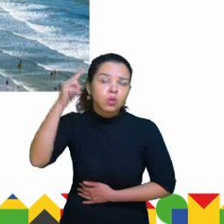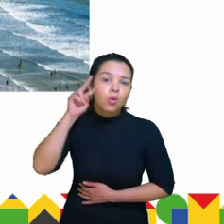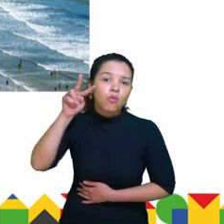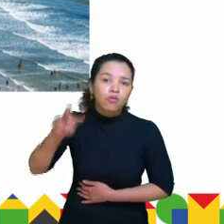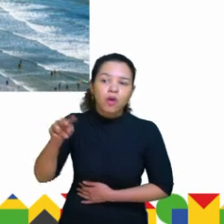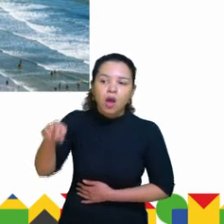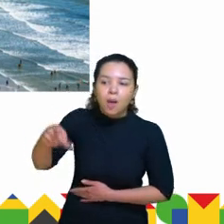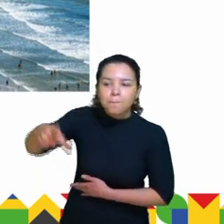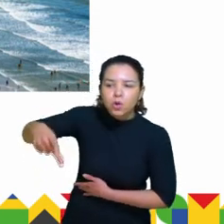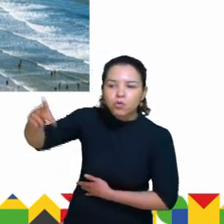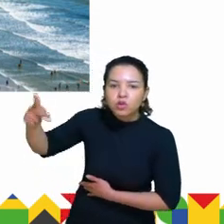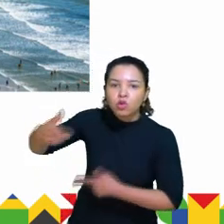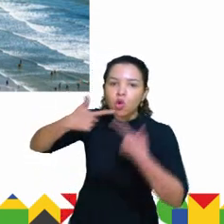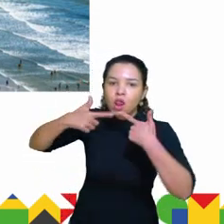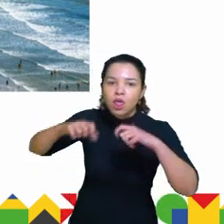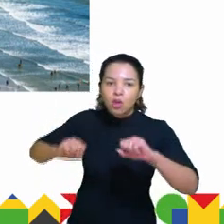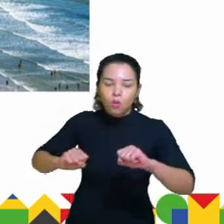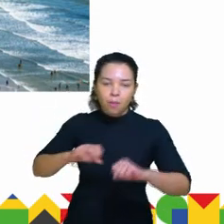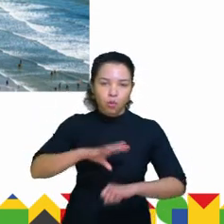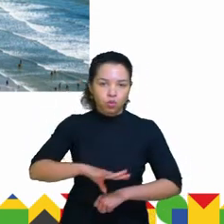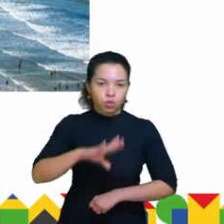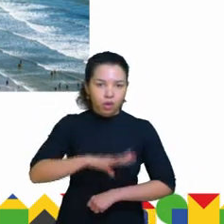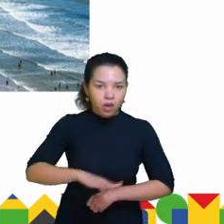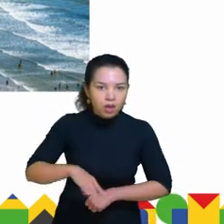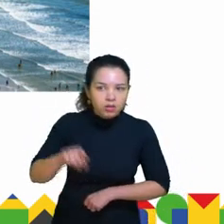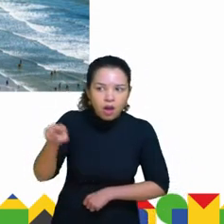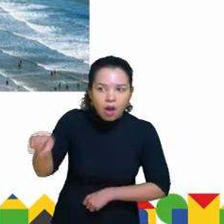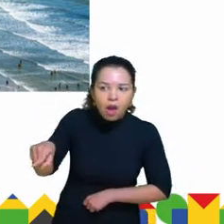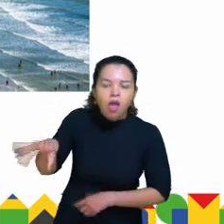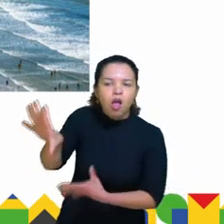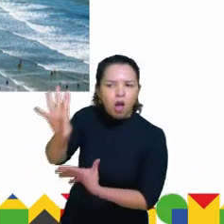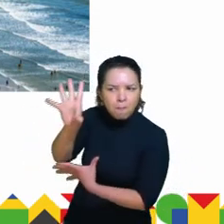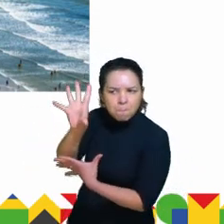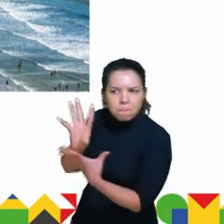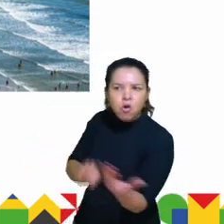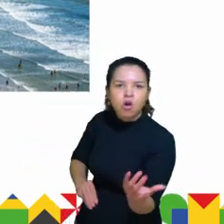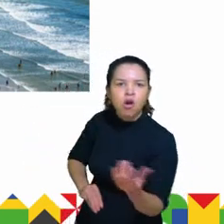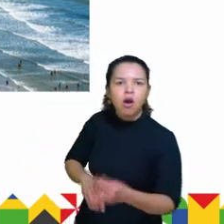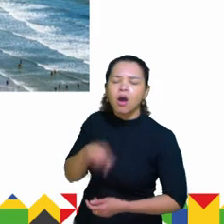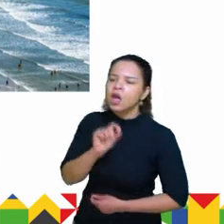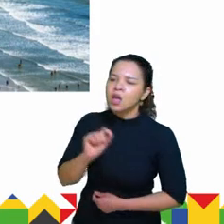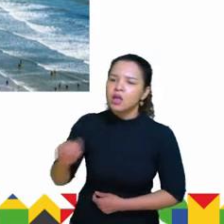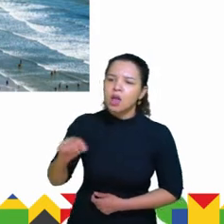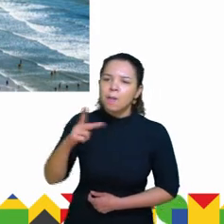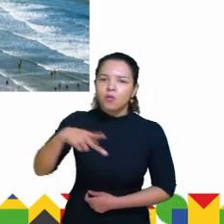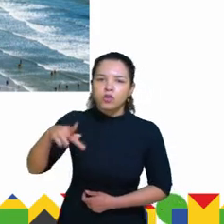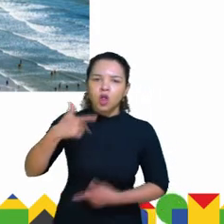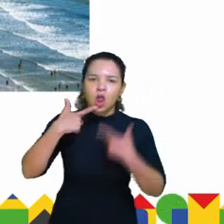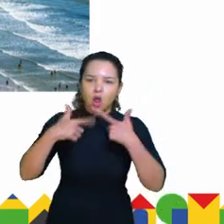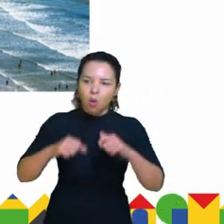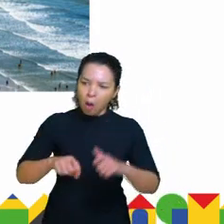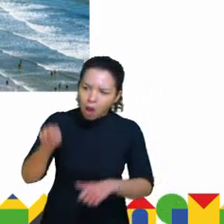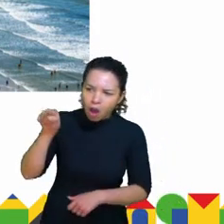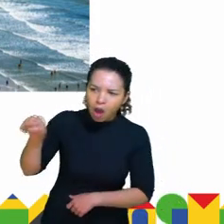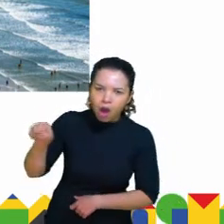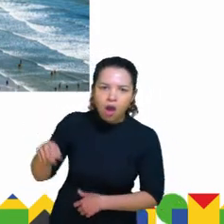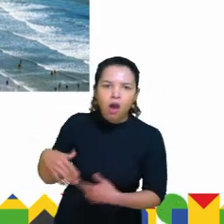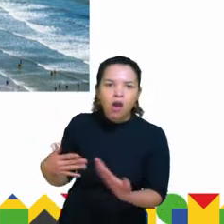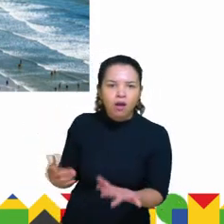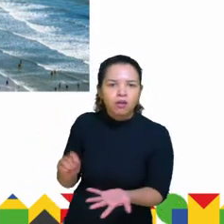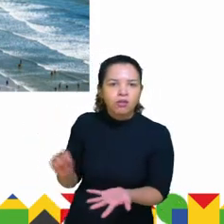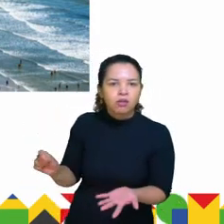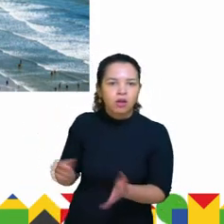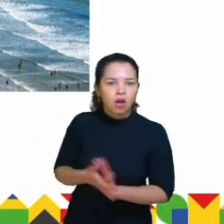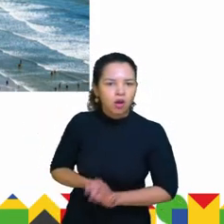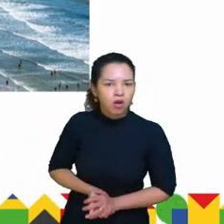de língua portuguesa na escola com uma referência Então quem é o professor de língua portuguesa todo mundo né meu Deus quem é o jeito que pode mostrar aqui uma